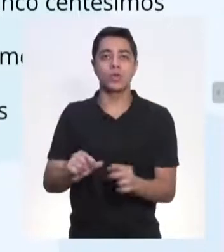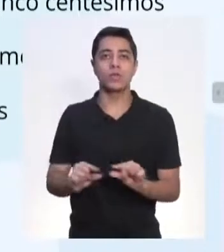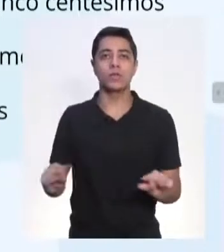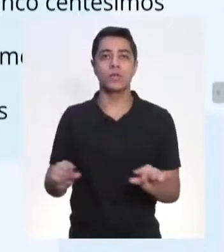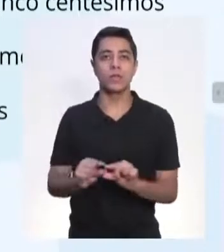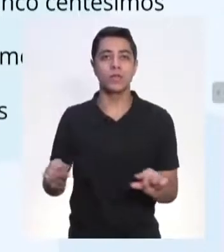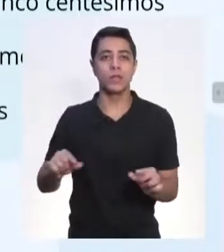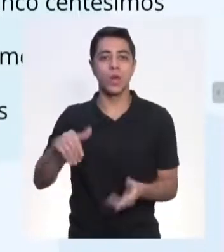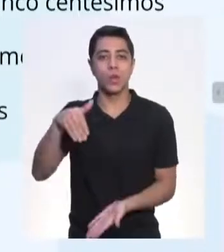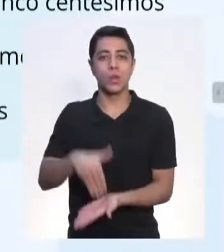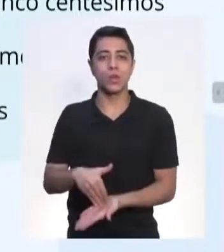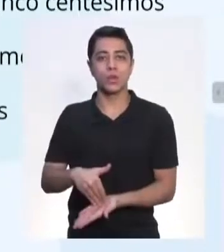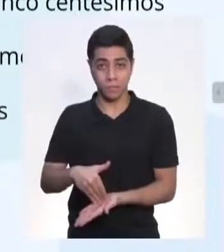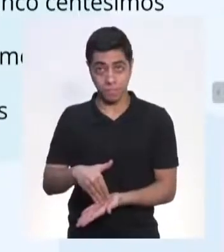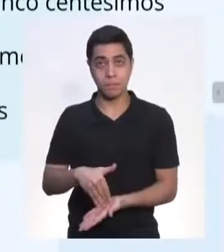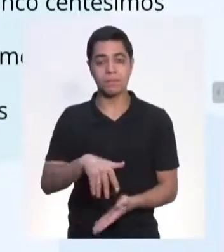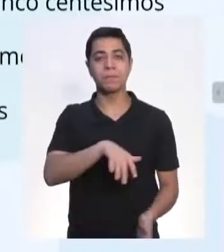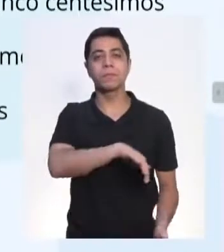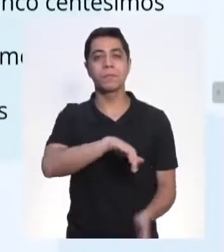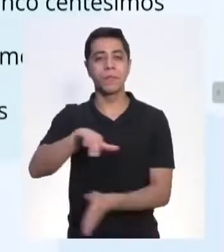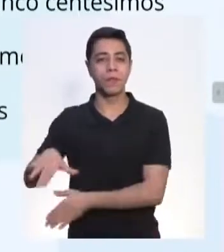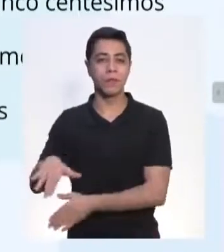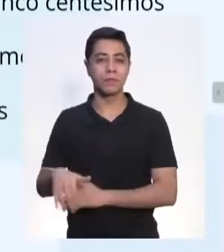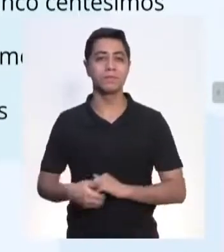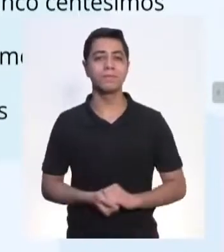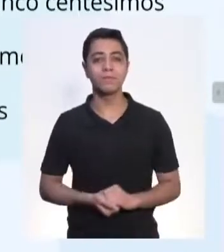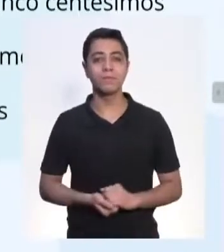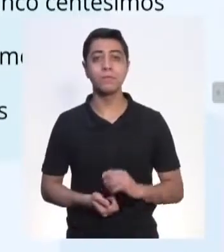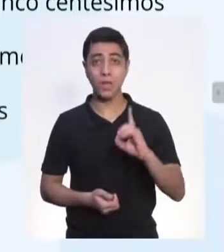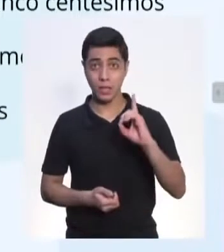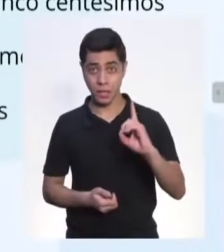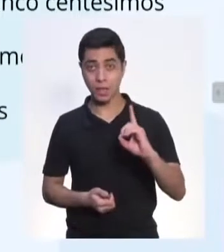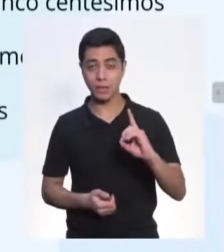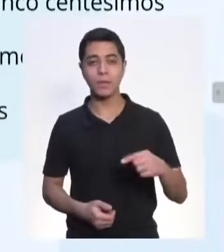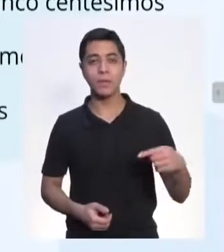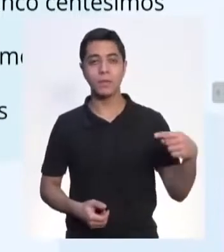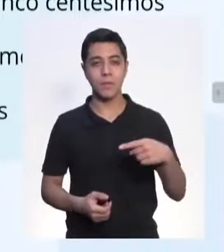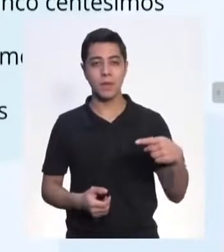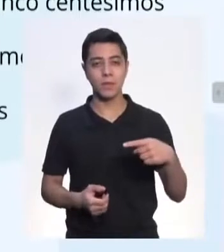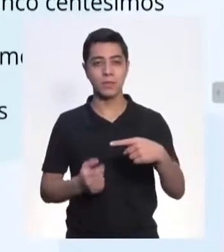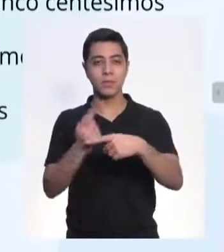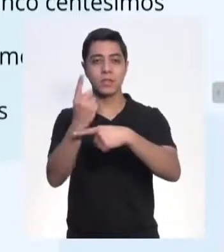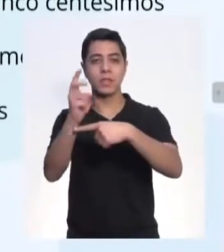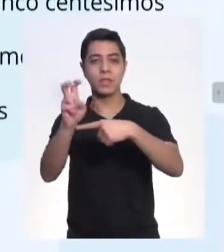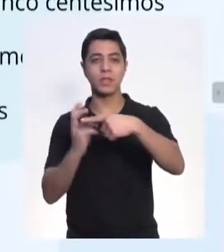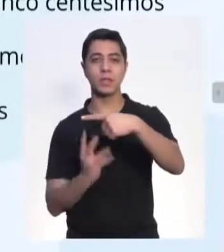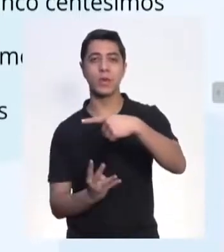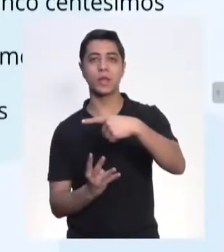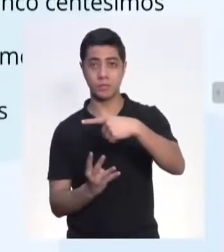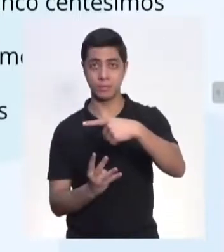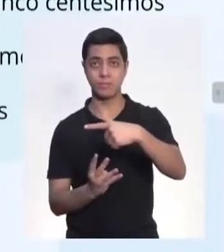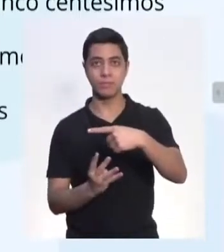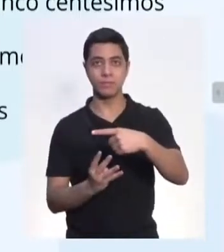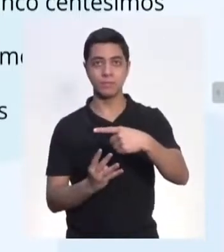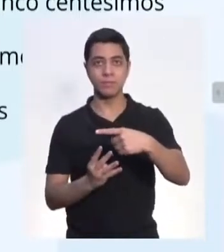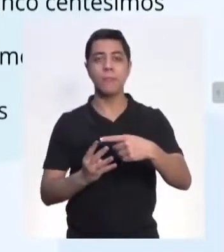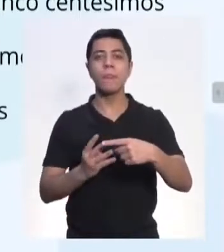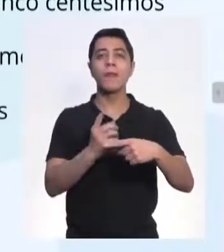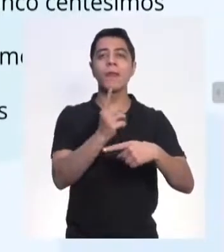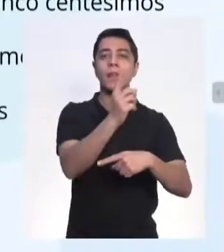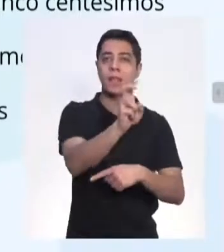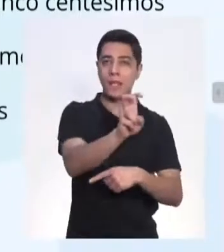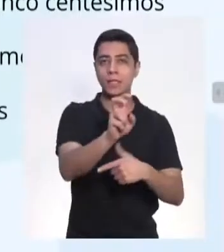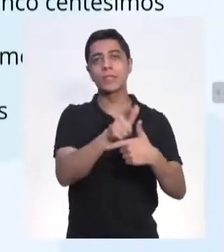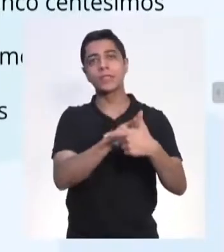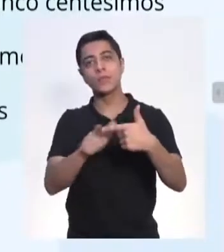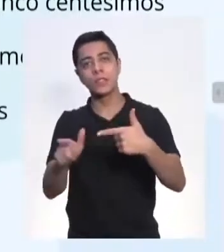vamos efetuar a divisão? Vou fazer a divisão aqui. 15 dividido por 4. Bom, na tabuada do 4